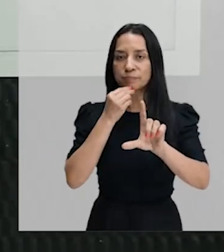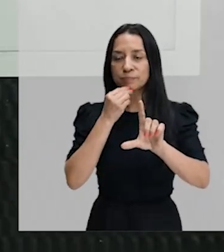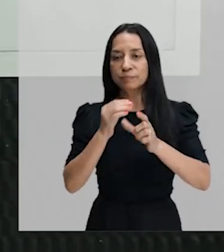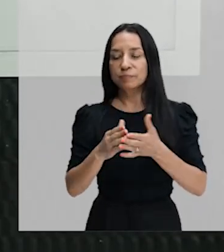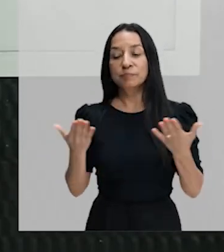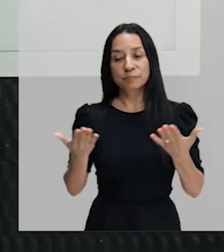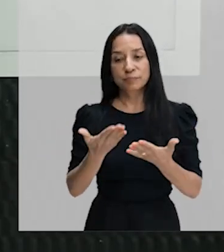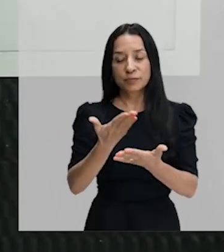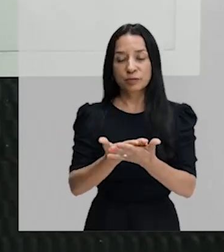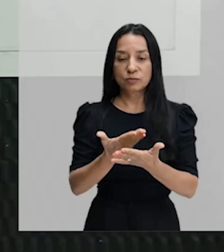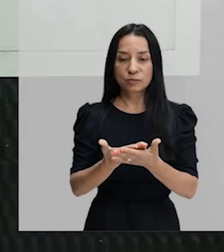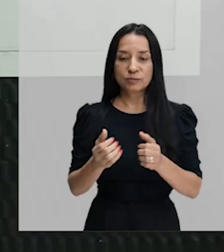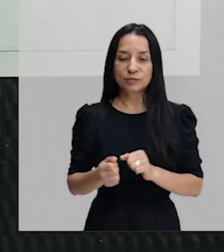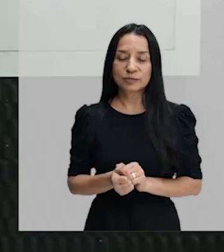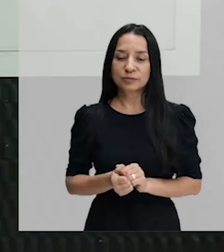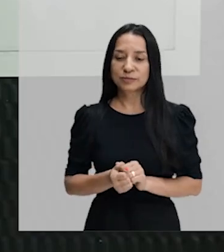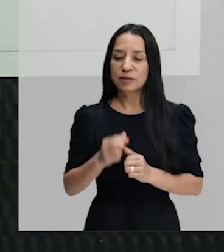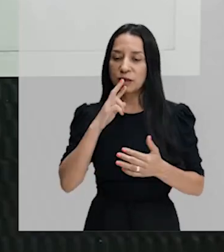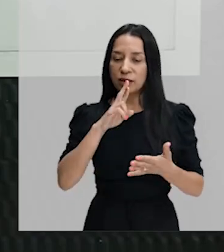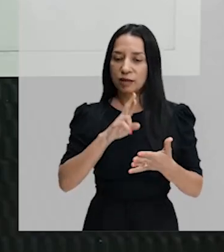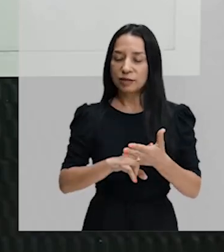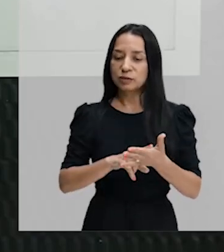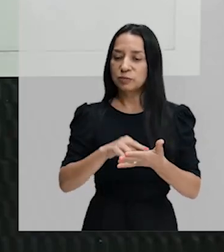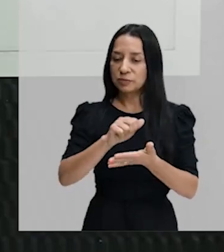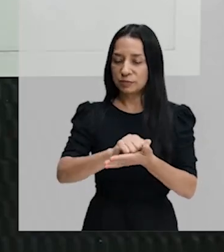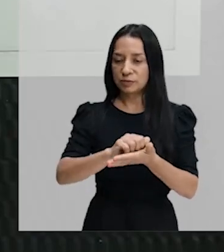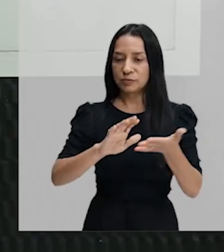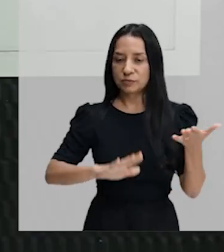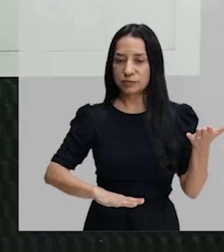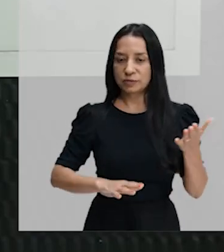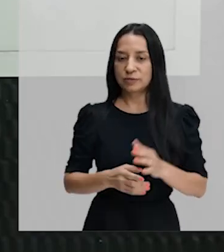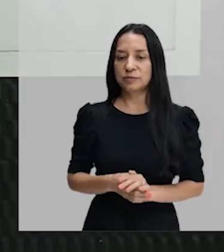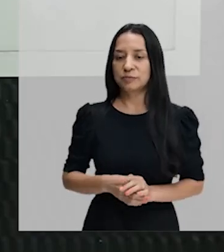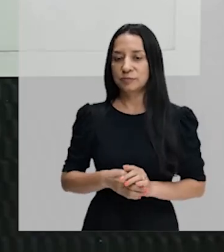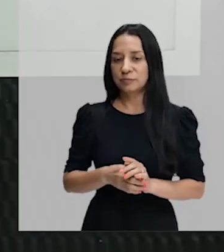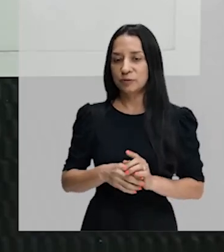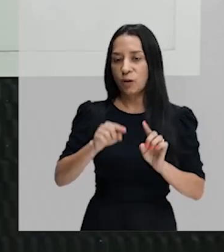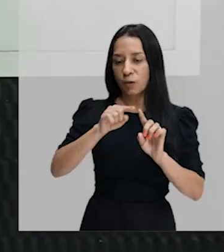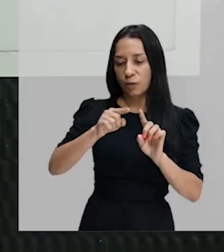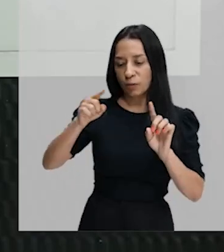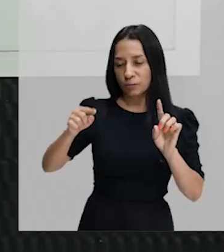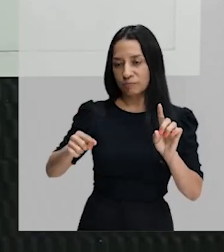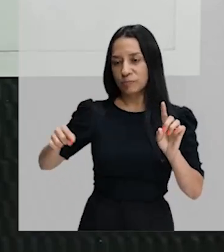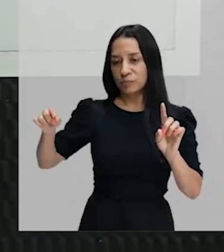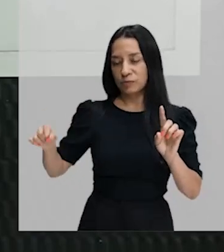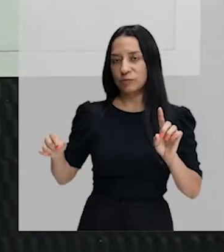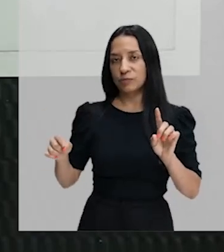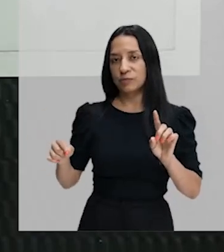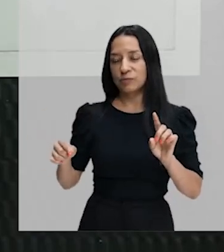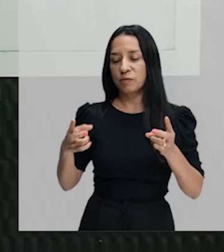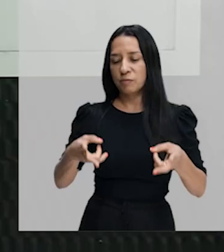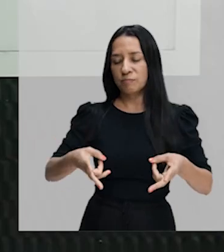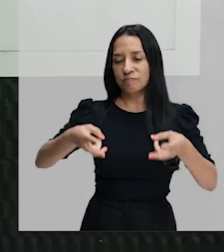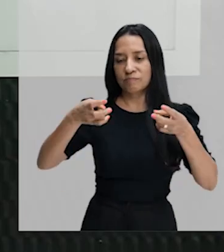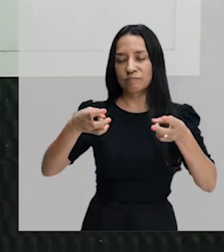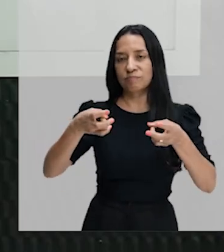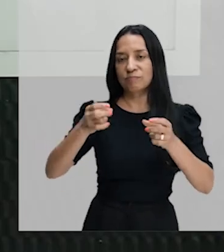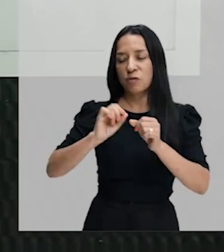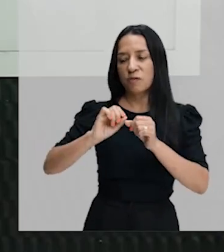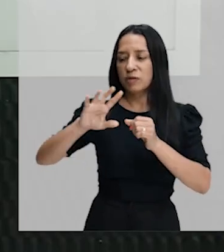uma aula de hoje né resolução de exercícios sobre as relações e ondas faço as anotações Ok